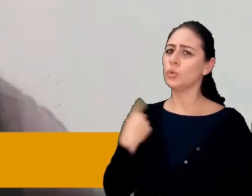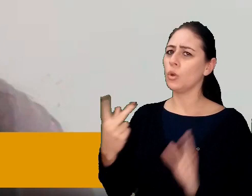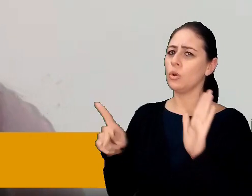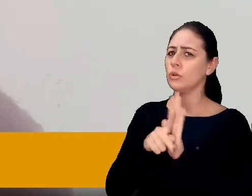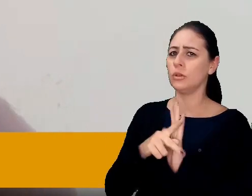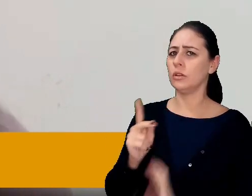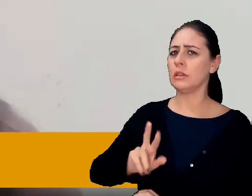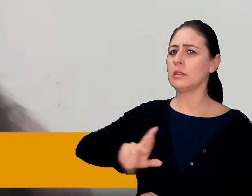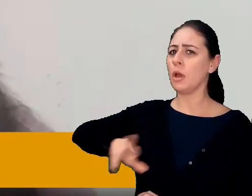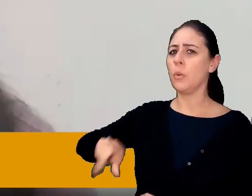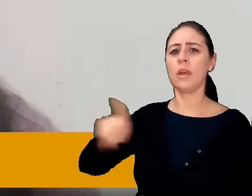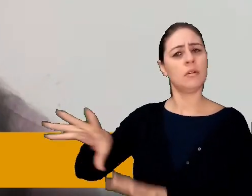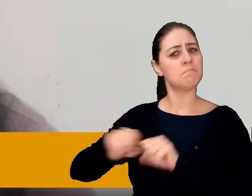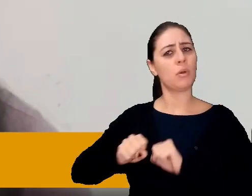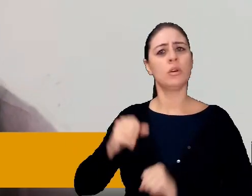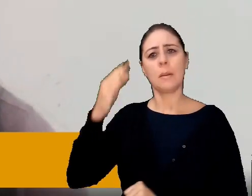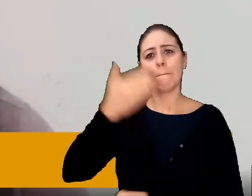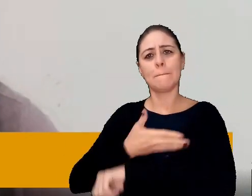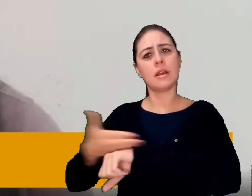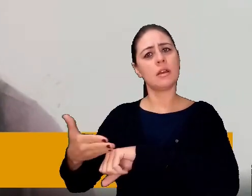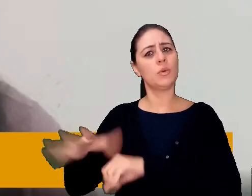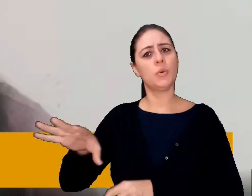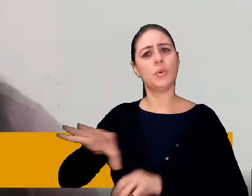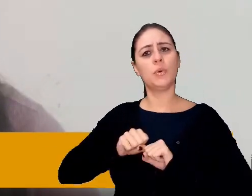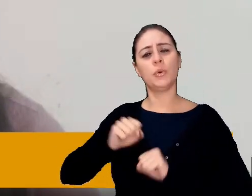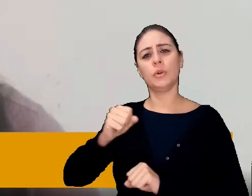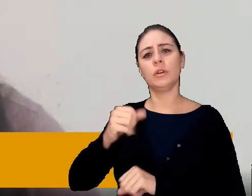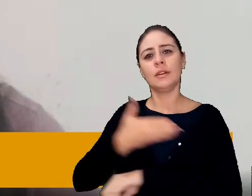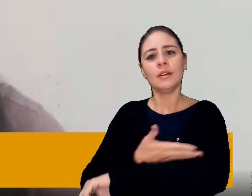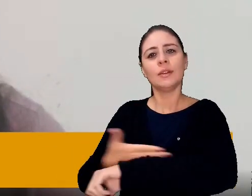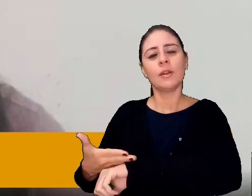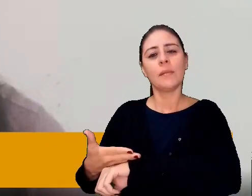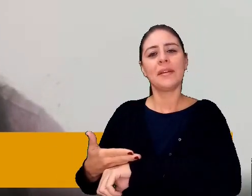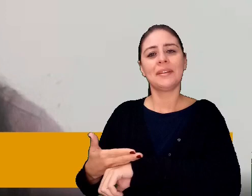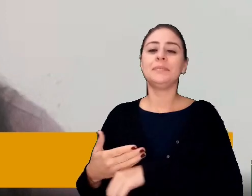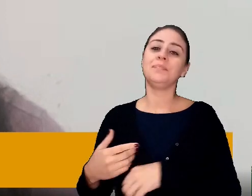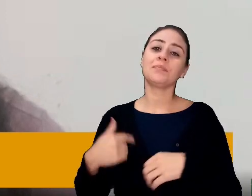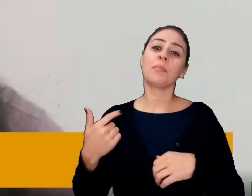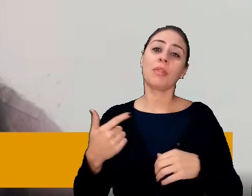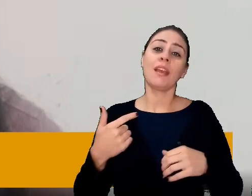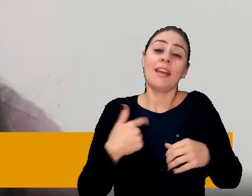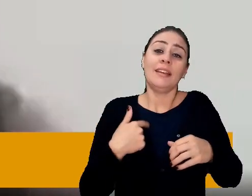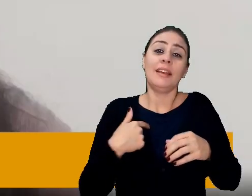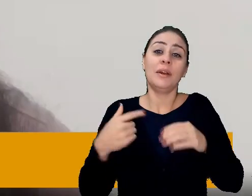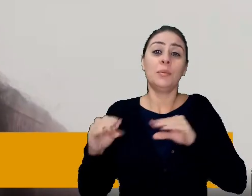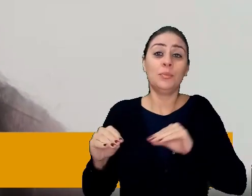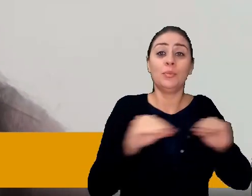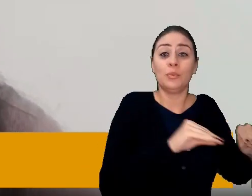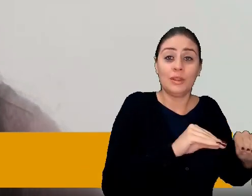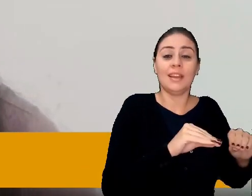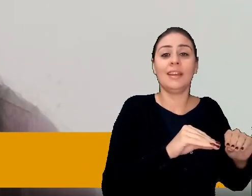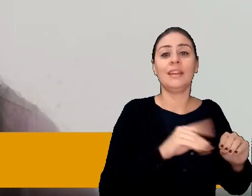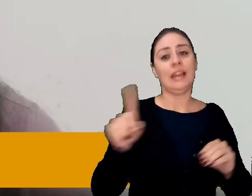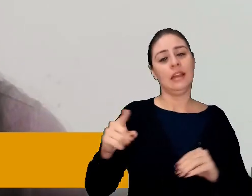costume que você pegou dos brancos, falei pra ela. E quando eu fui morar no Cambuí, que ela ainda trabalhava, né, em casa de